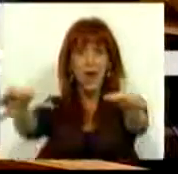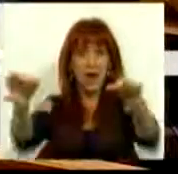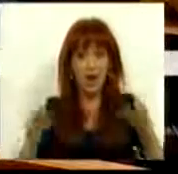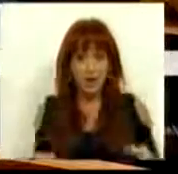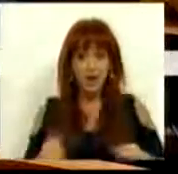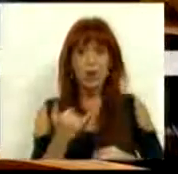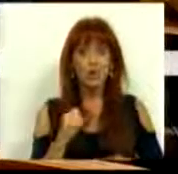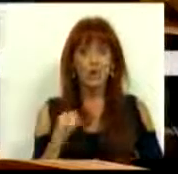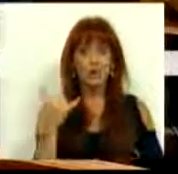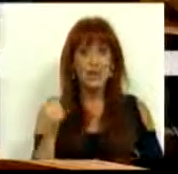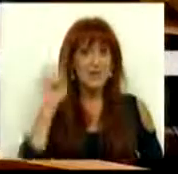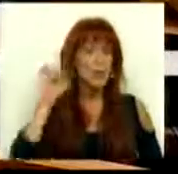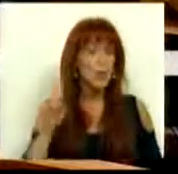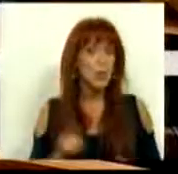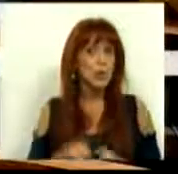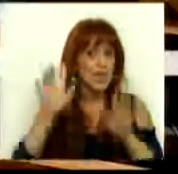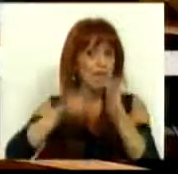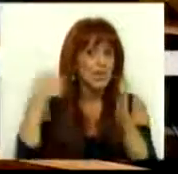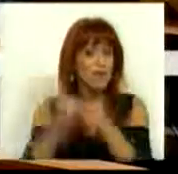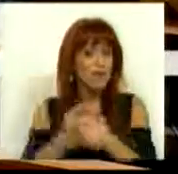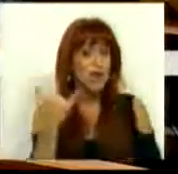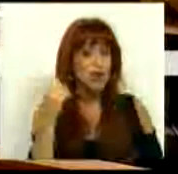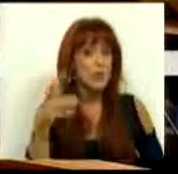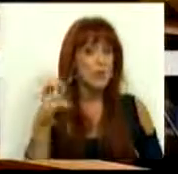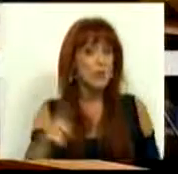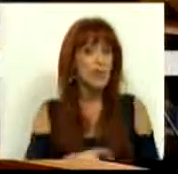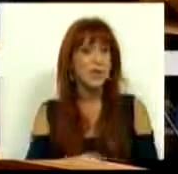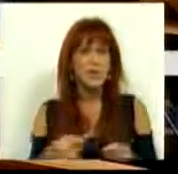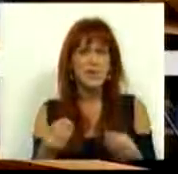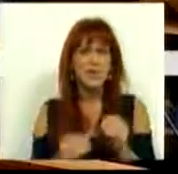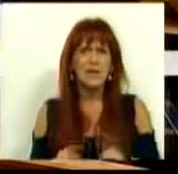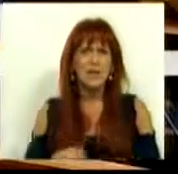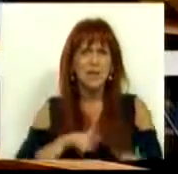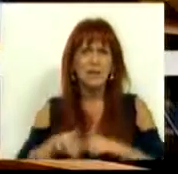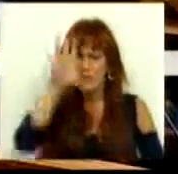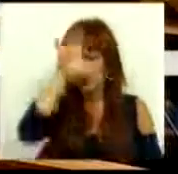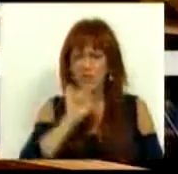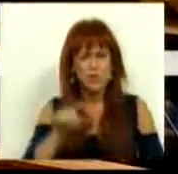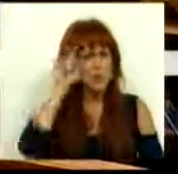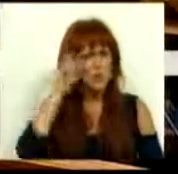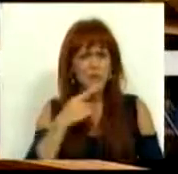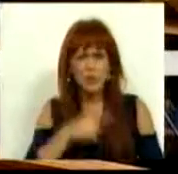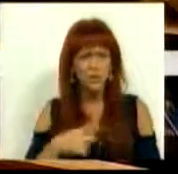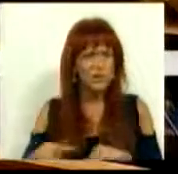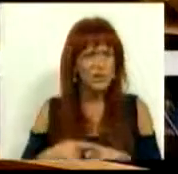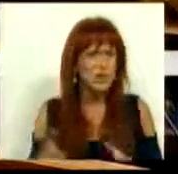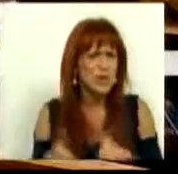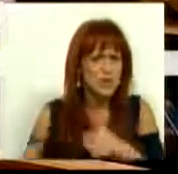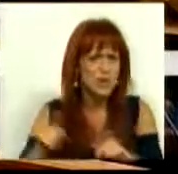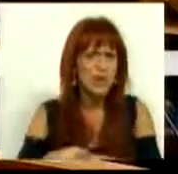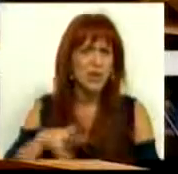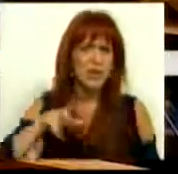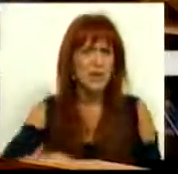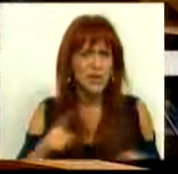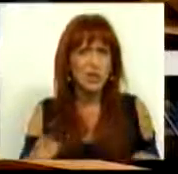antecipação de 2025, que era a data de finalização para 2013, foi uma decisão política do Governo Sócrates, de grande importância estratégica para o